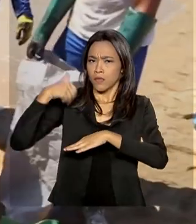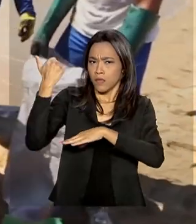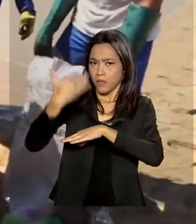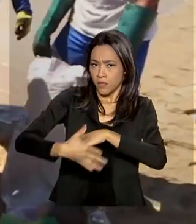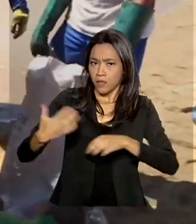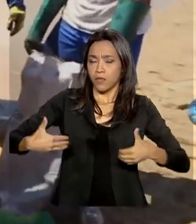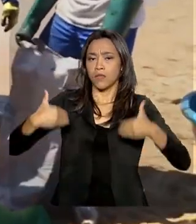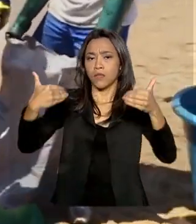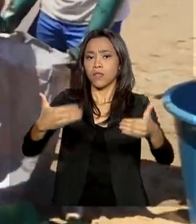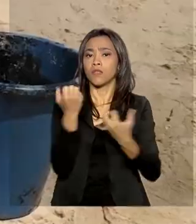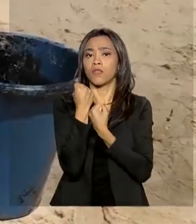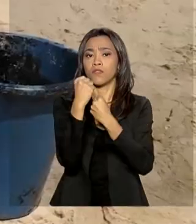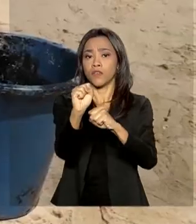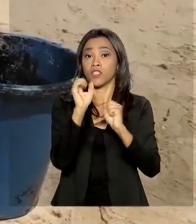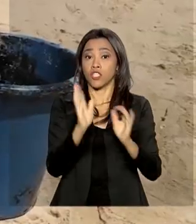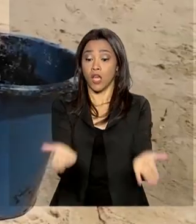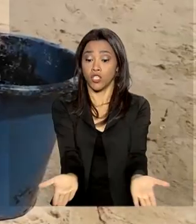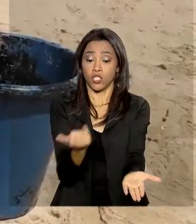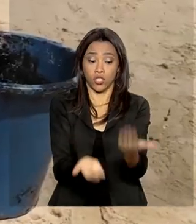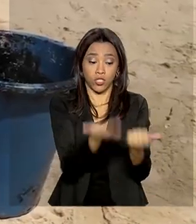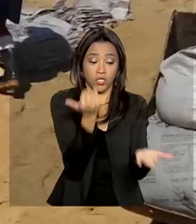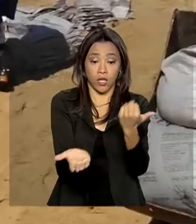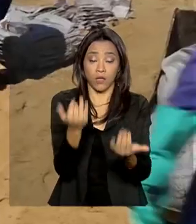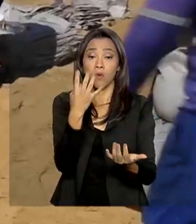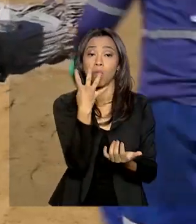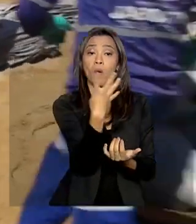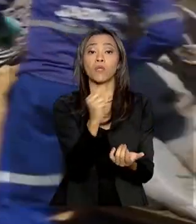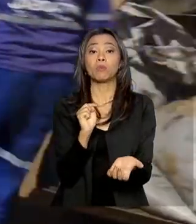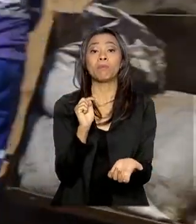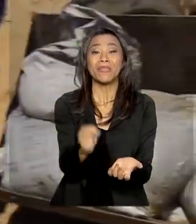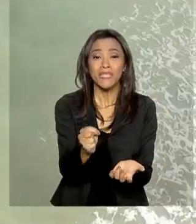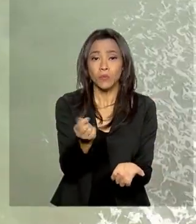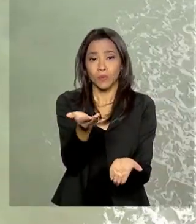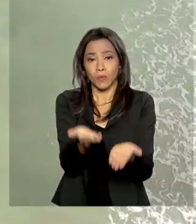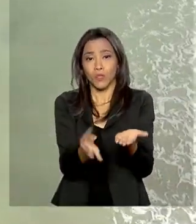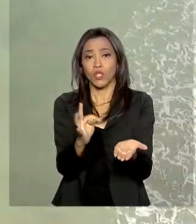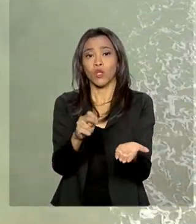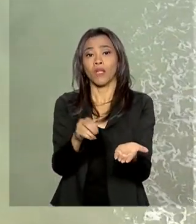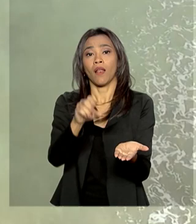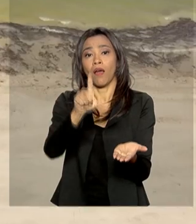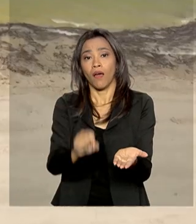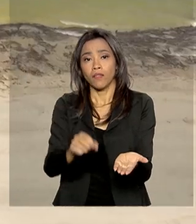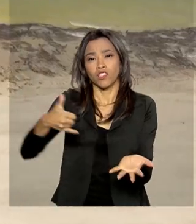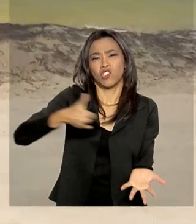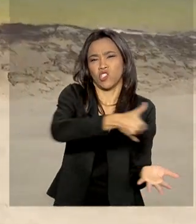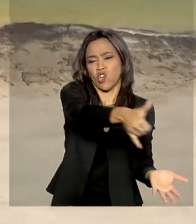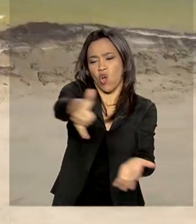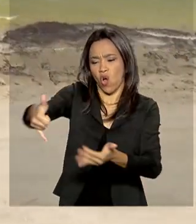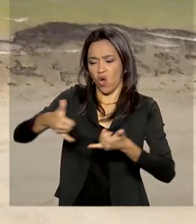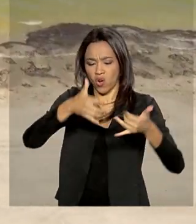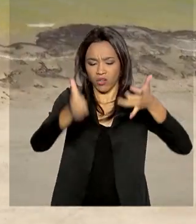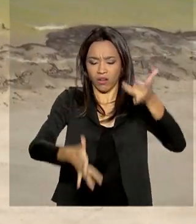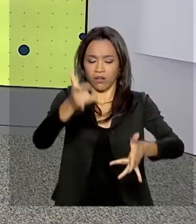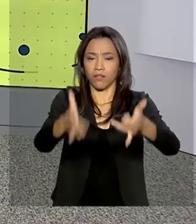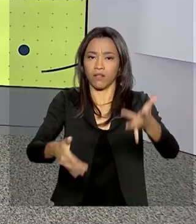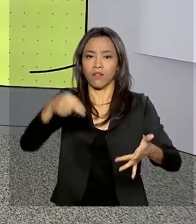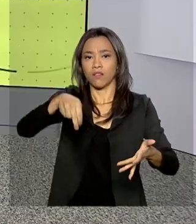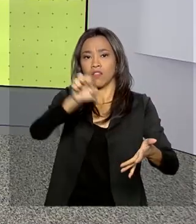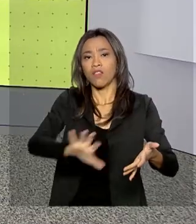da Defesa, já foram retirados cerca de 4 mil toneladas de resíduos de óleo das praias nordestinas.